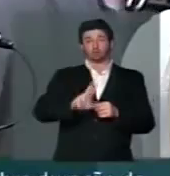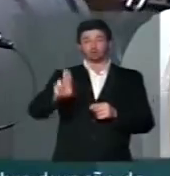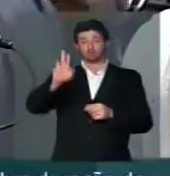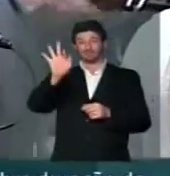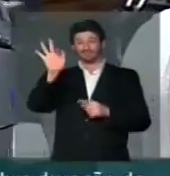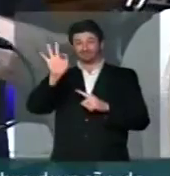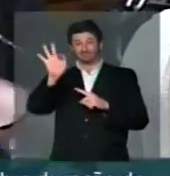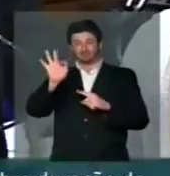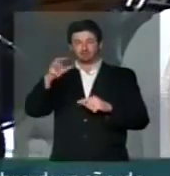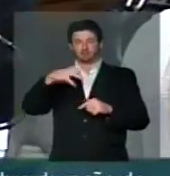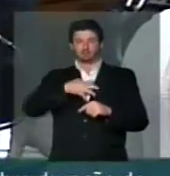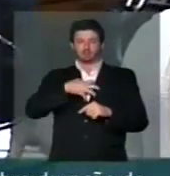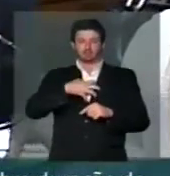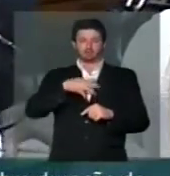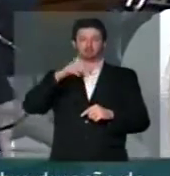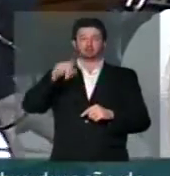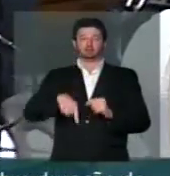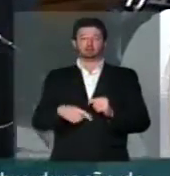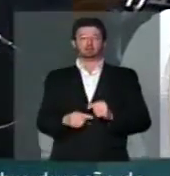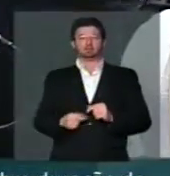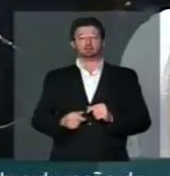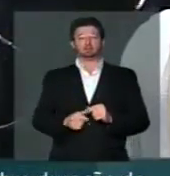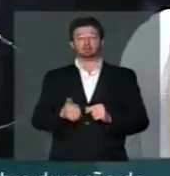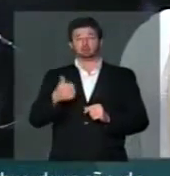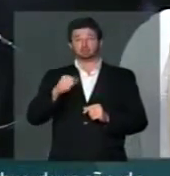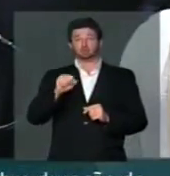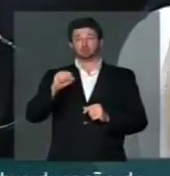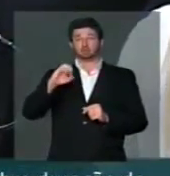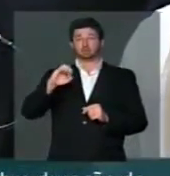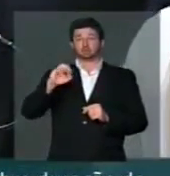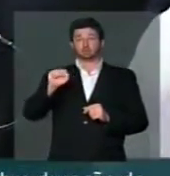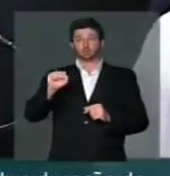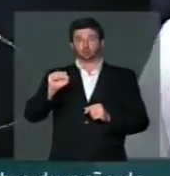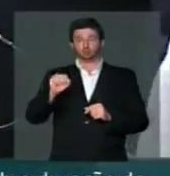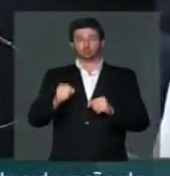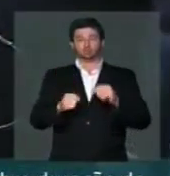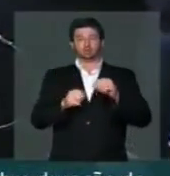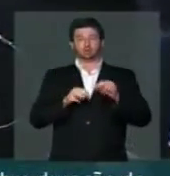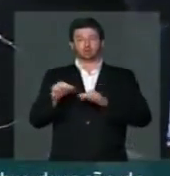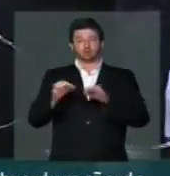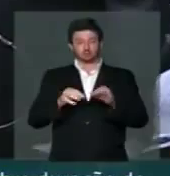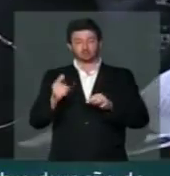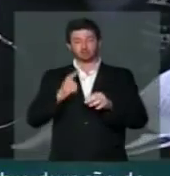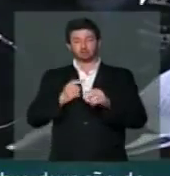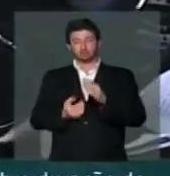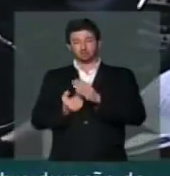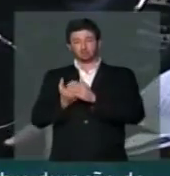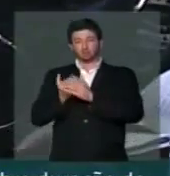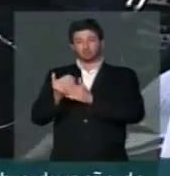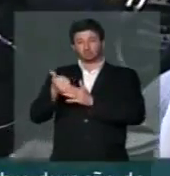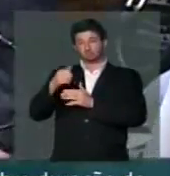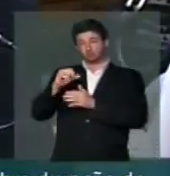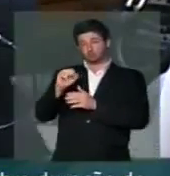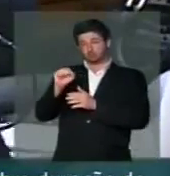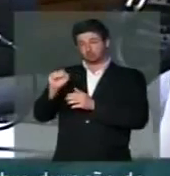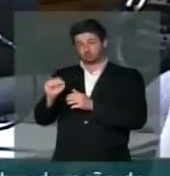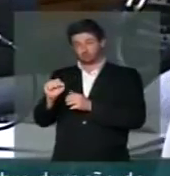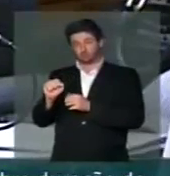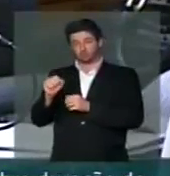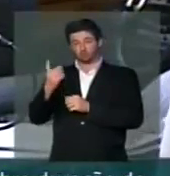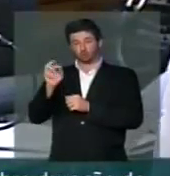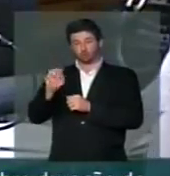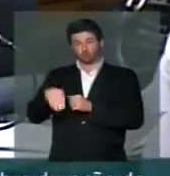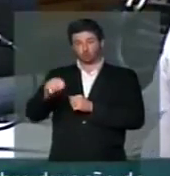universidade federal, que foi fundada em 1808, uma organização que tem sua origem em 1808, quando Dom